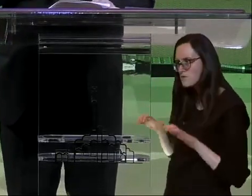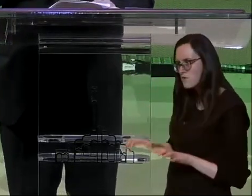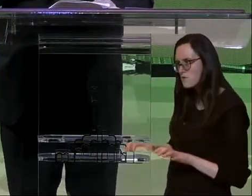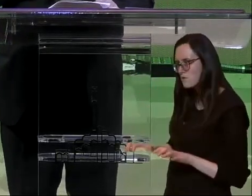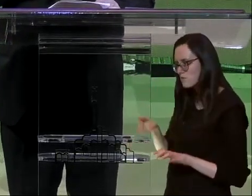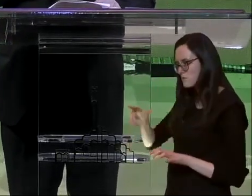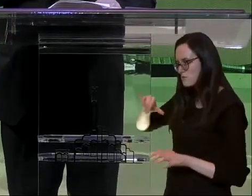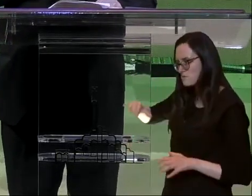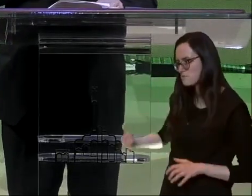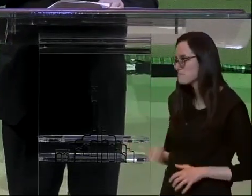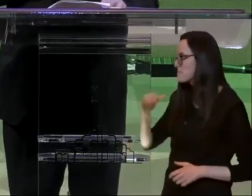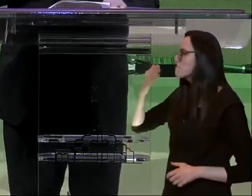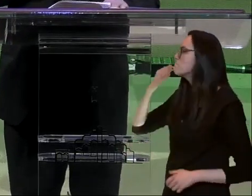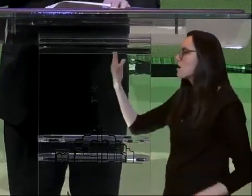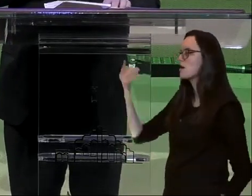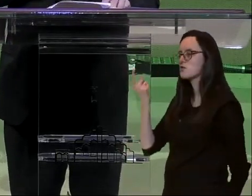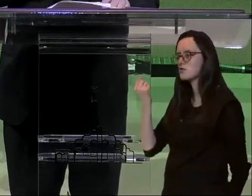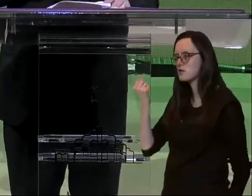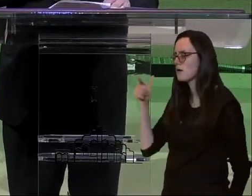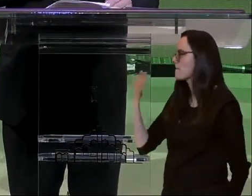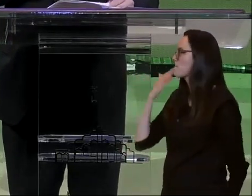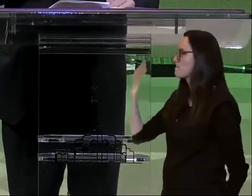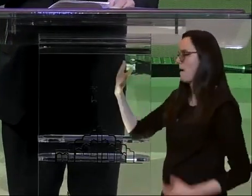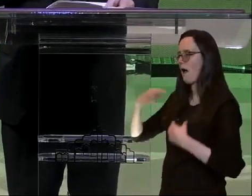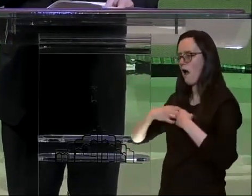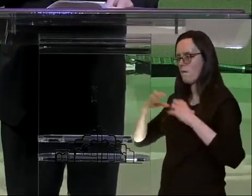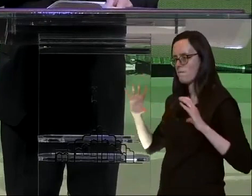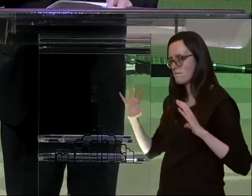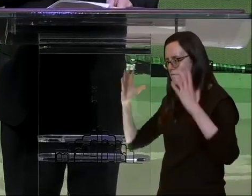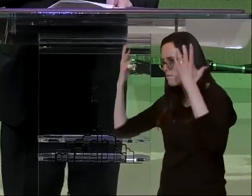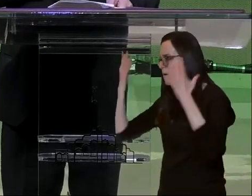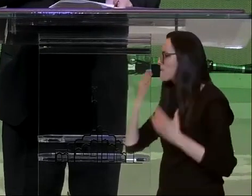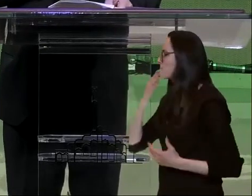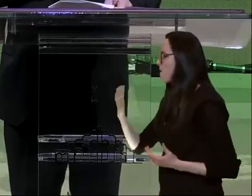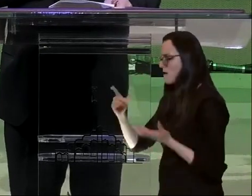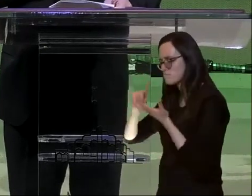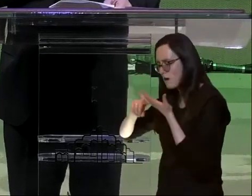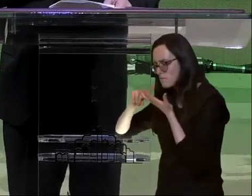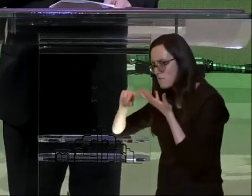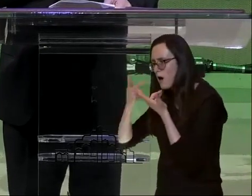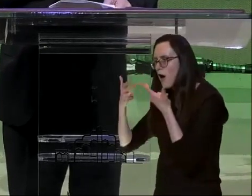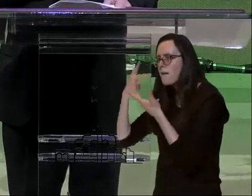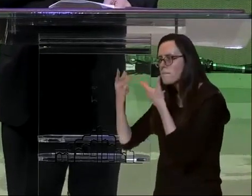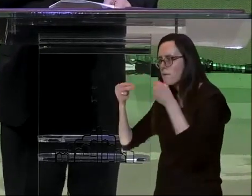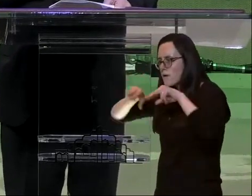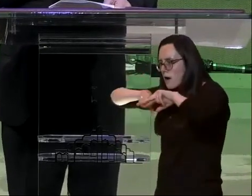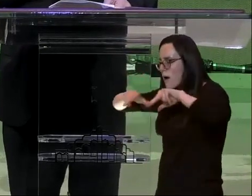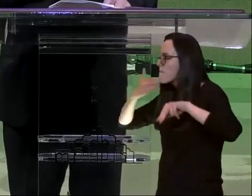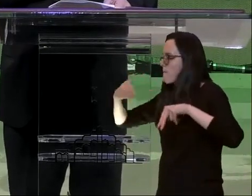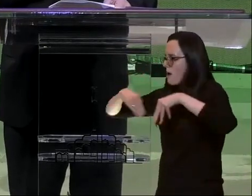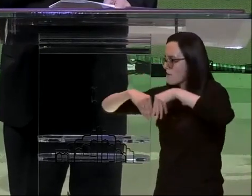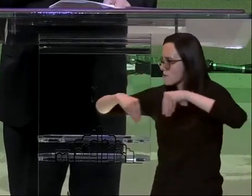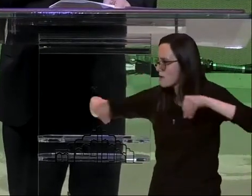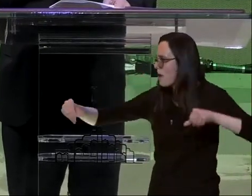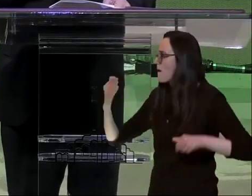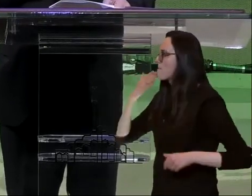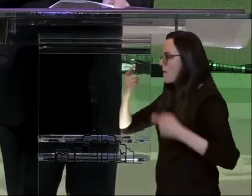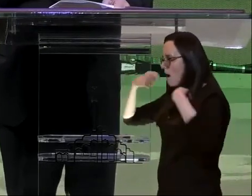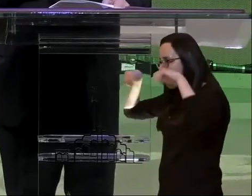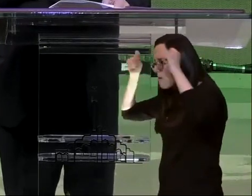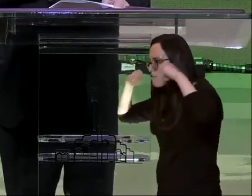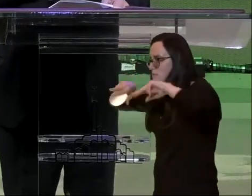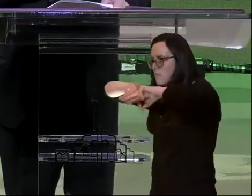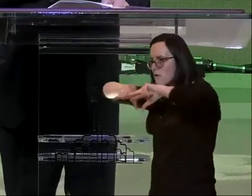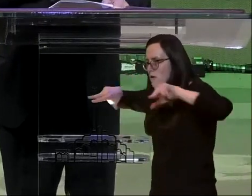para tomares prata, para tomares vestes, olivais e vinhas, e ovelhas e